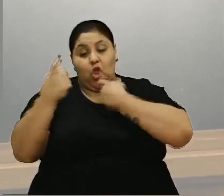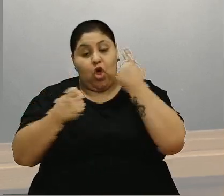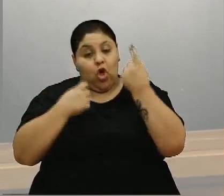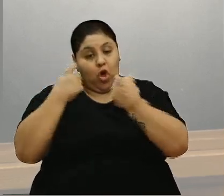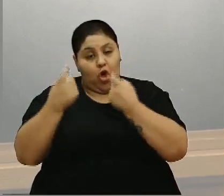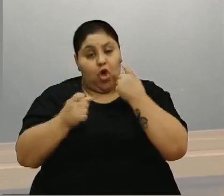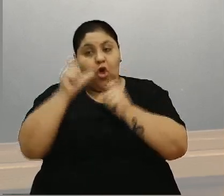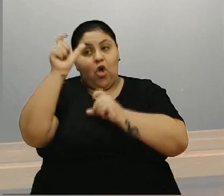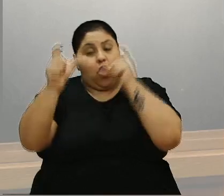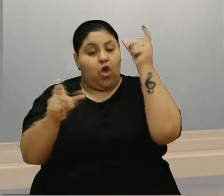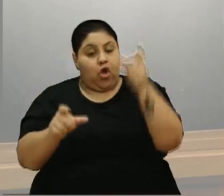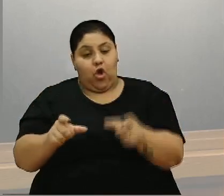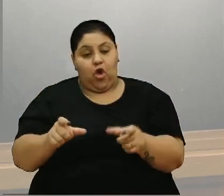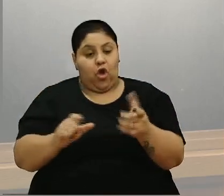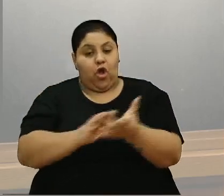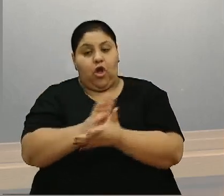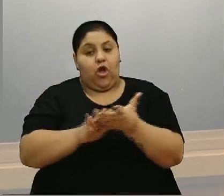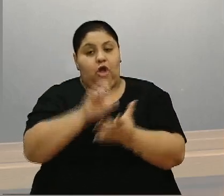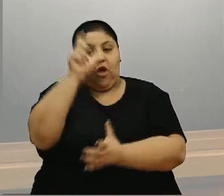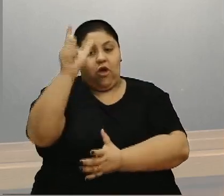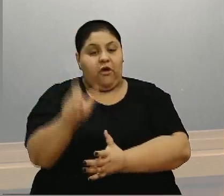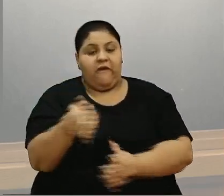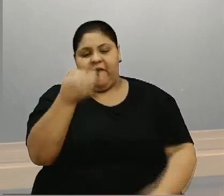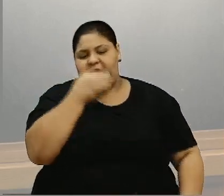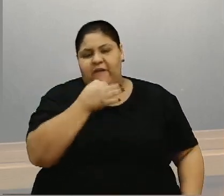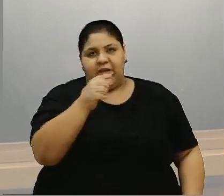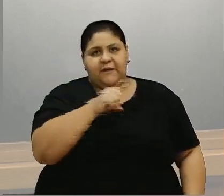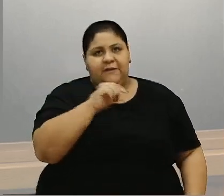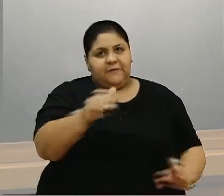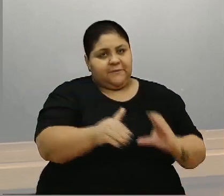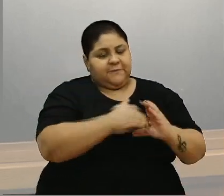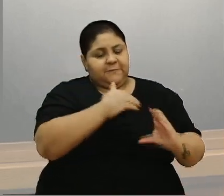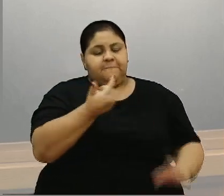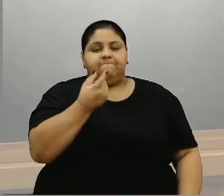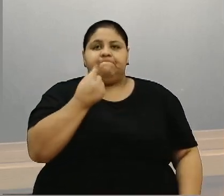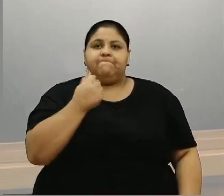essa situação de que nenhuma pessoa ainda de Caxias do Sul tenha recebido